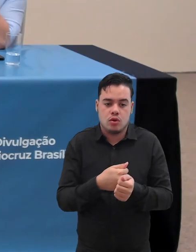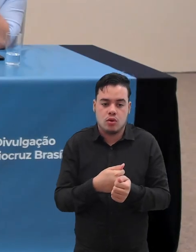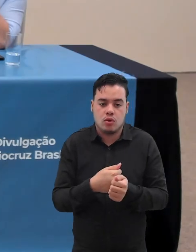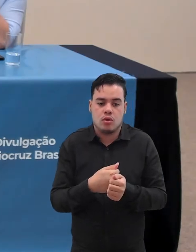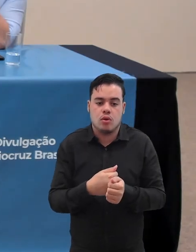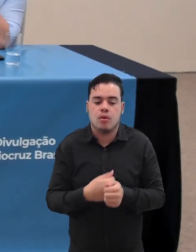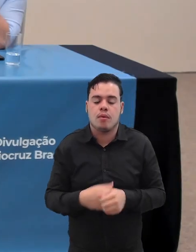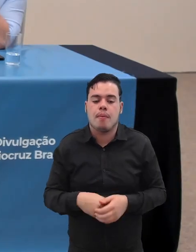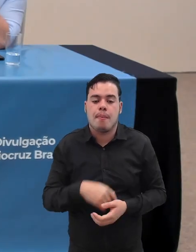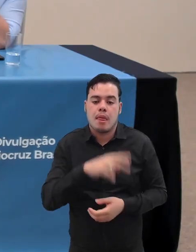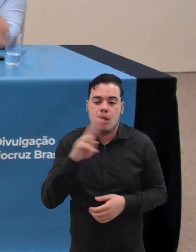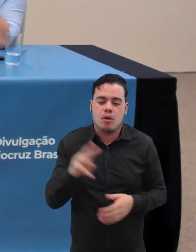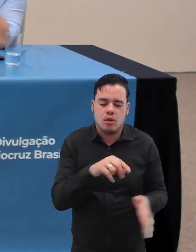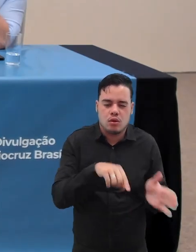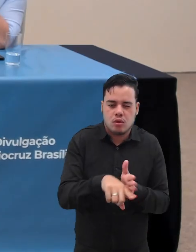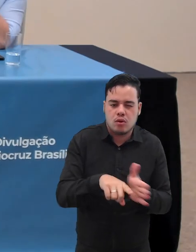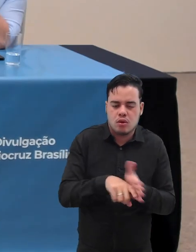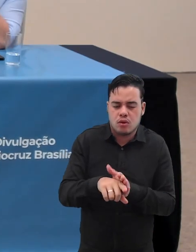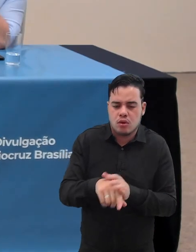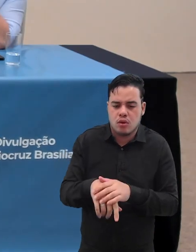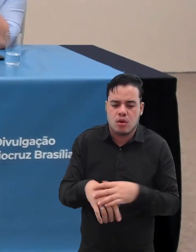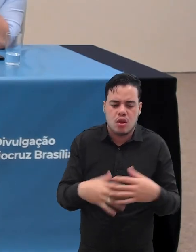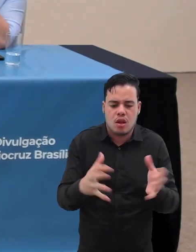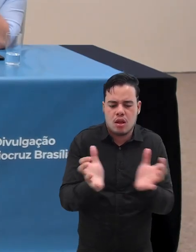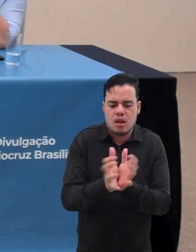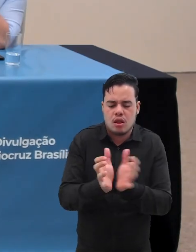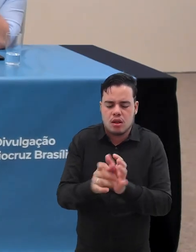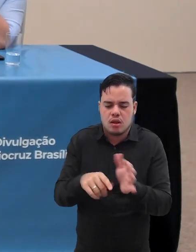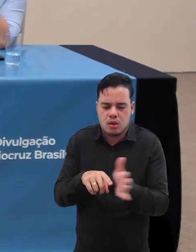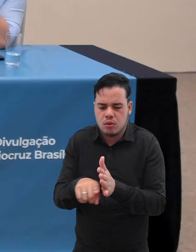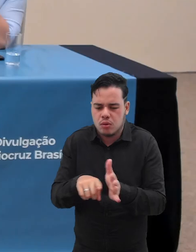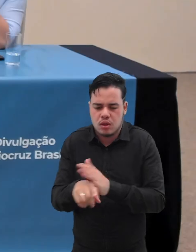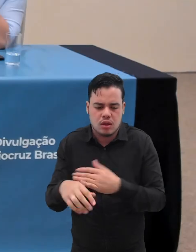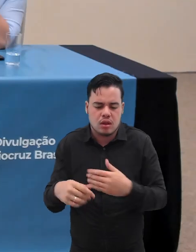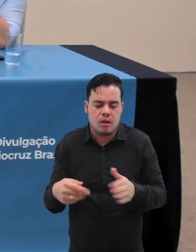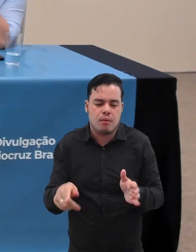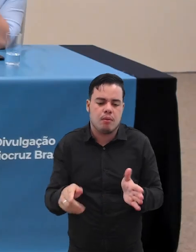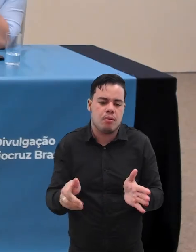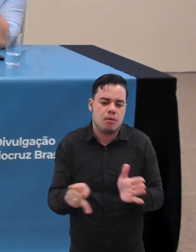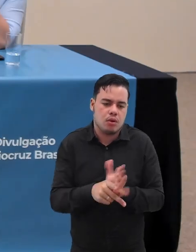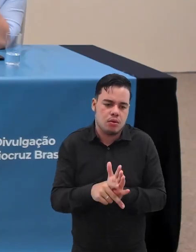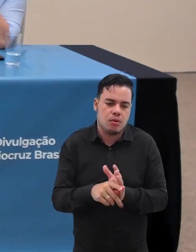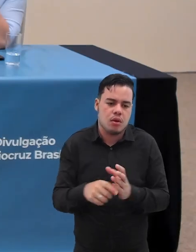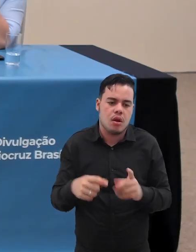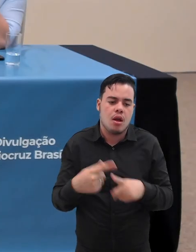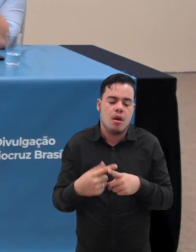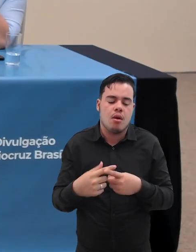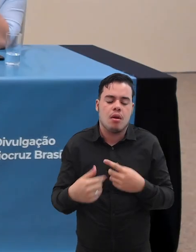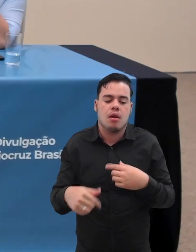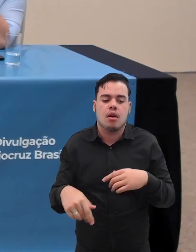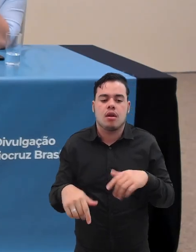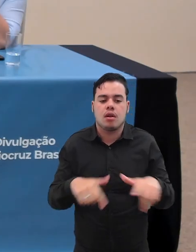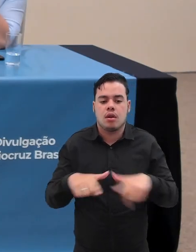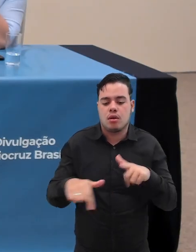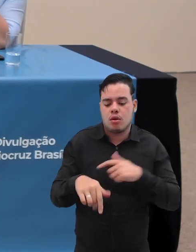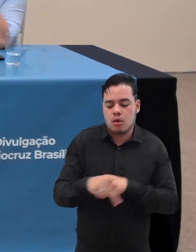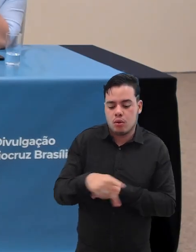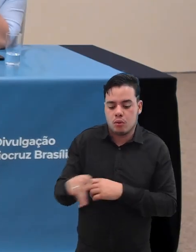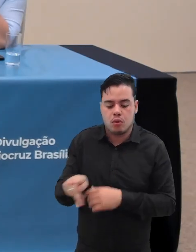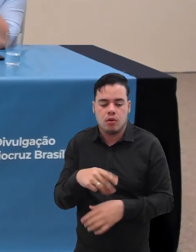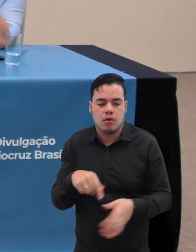institutos federais, universidades, centros de pesquisa, para esse trabalho do professor